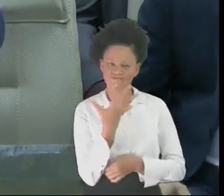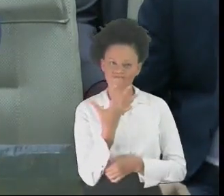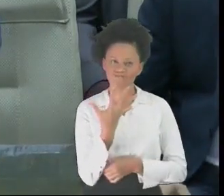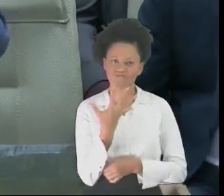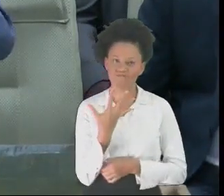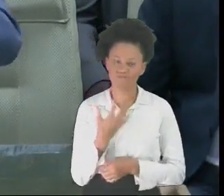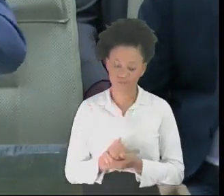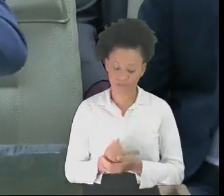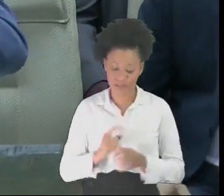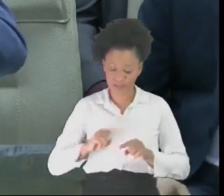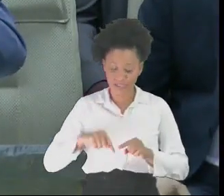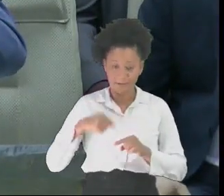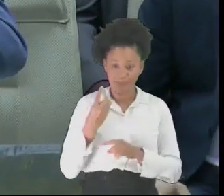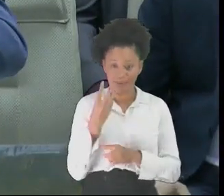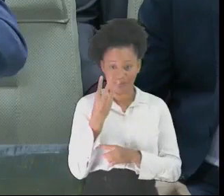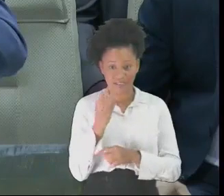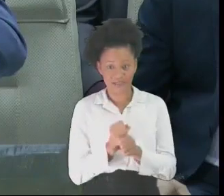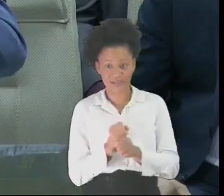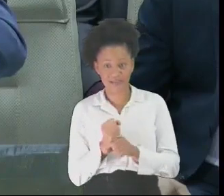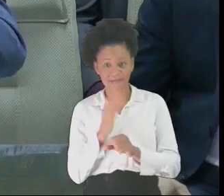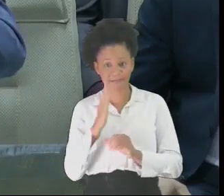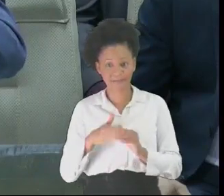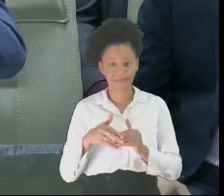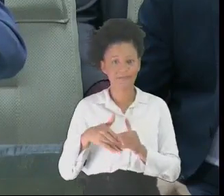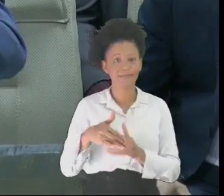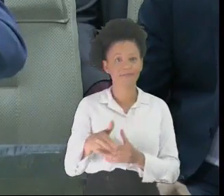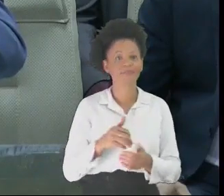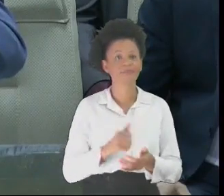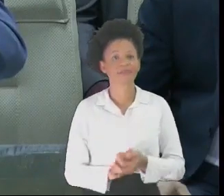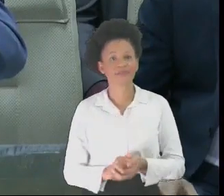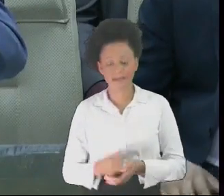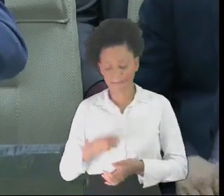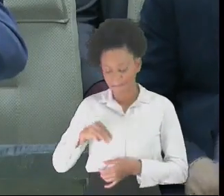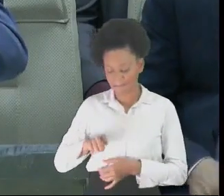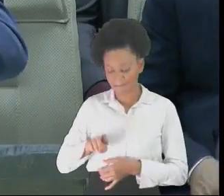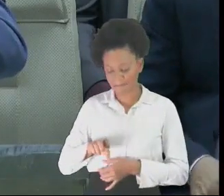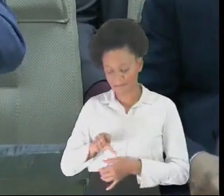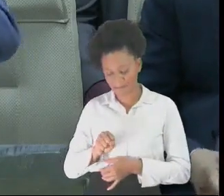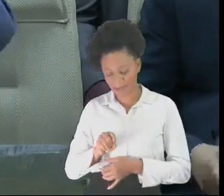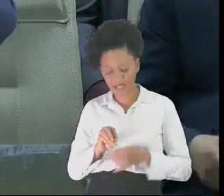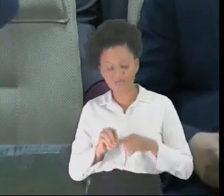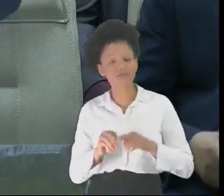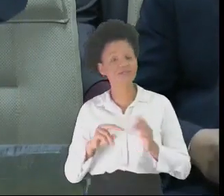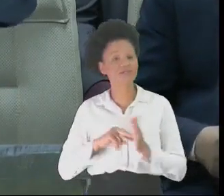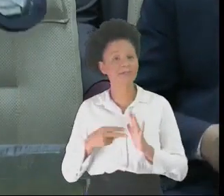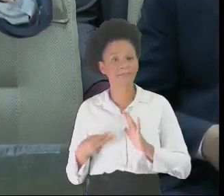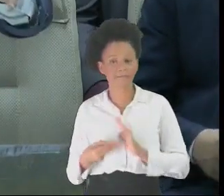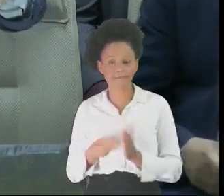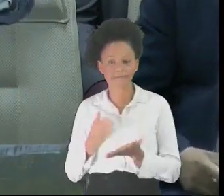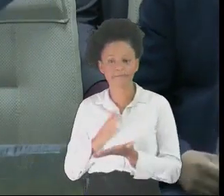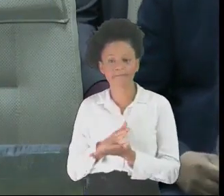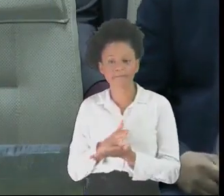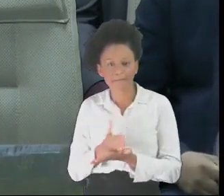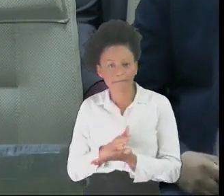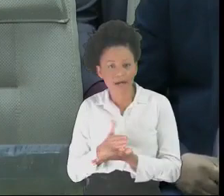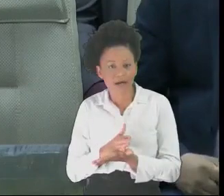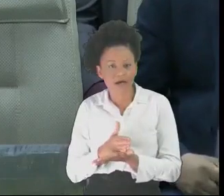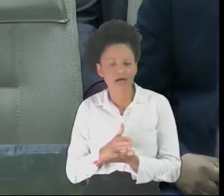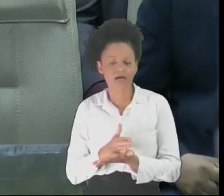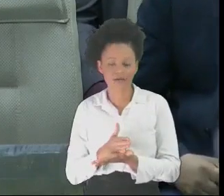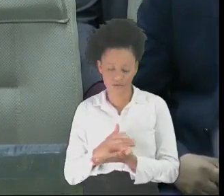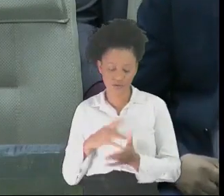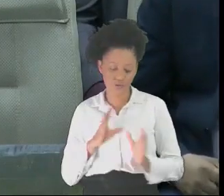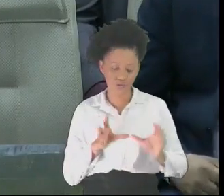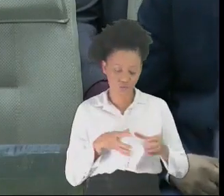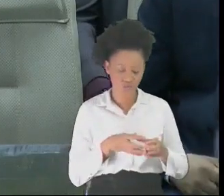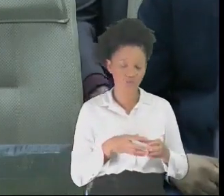Agora, dos 3 anos e meio em diante, é por isso que tem os mesotribulacionistas. Meso, o que quer dizer meso? Eu falei no começo do culto. Tem uns grupos cristãos